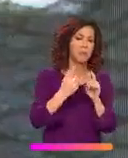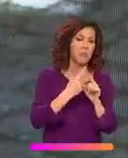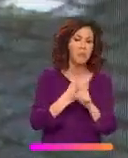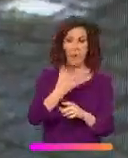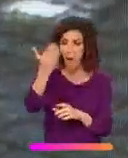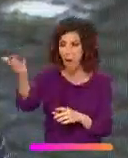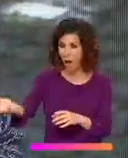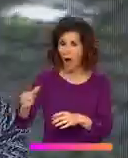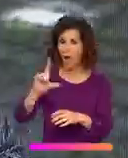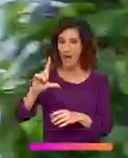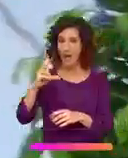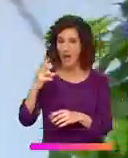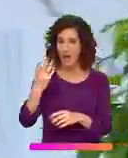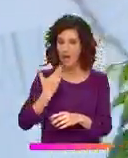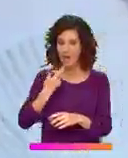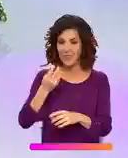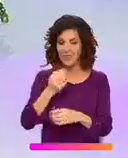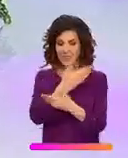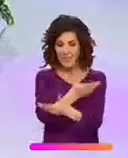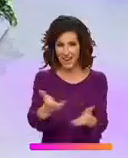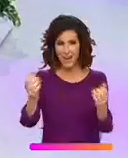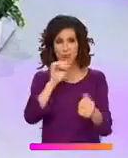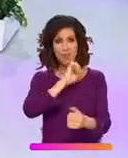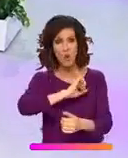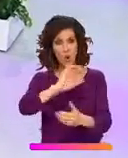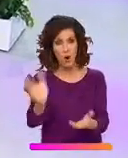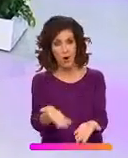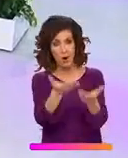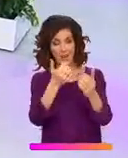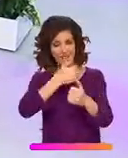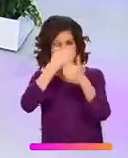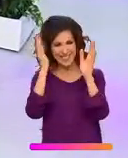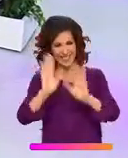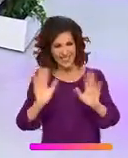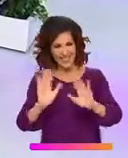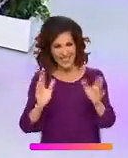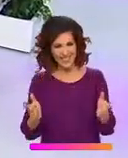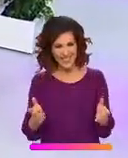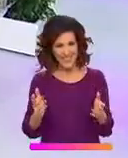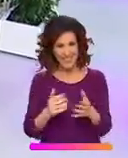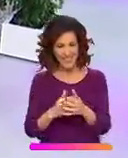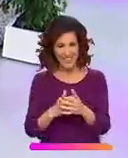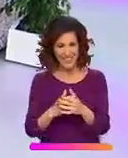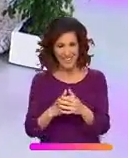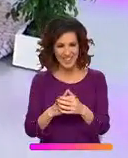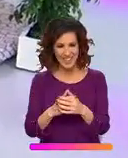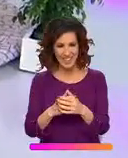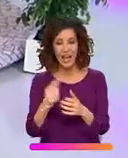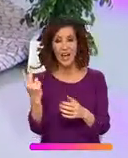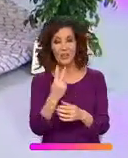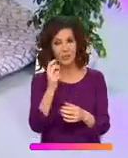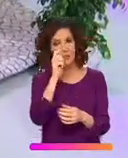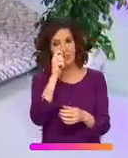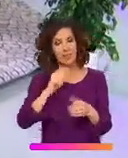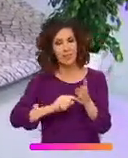dia. Olha, veja lá. Coincidência. Bom dia, Lourdes. Oh, Lourdes, bom dia. Veja lá. Foram ambas testadas,